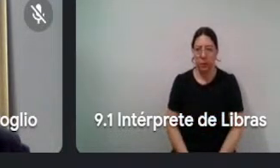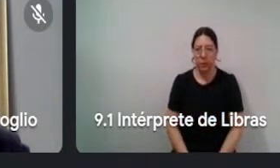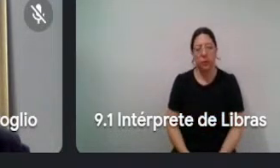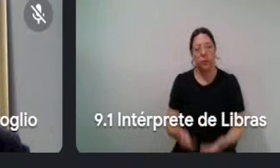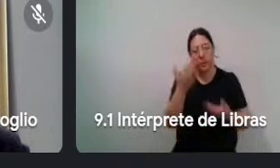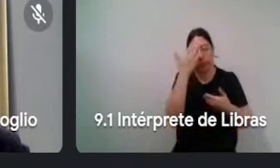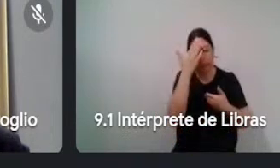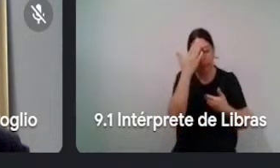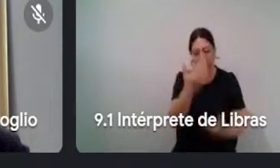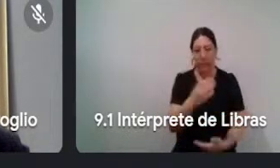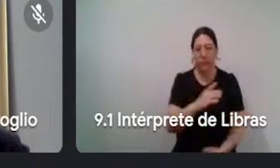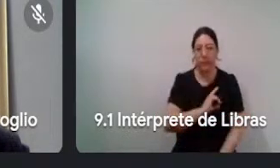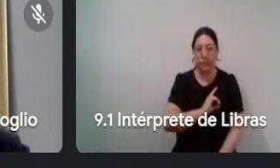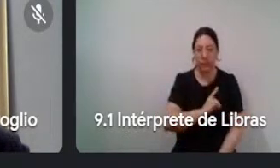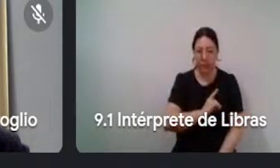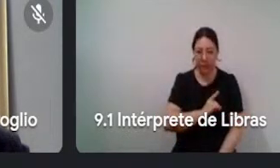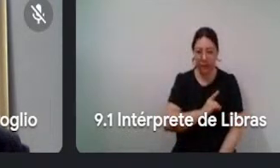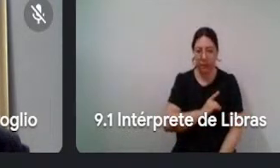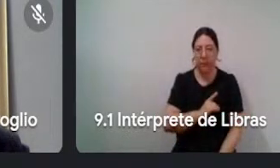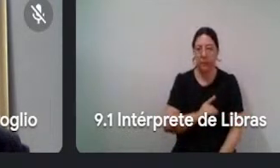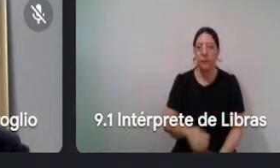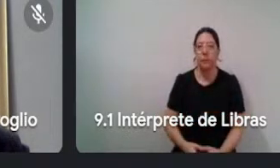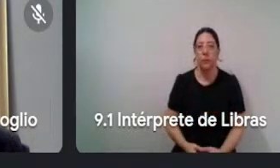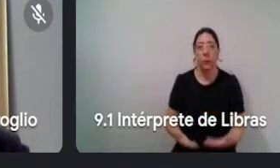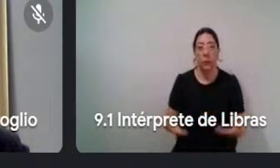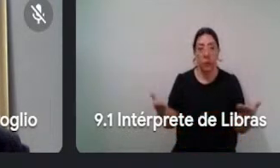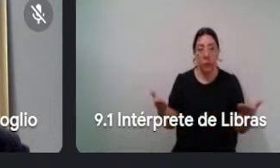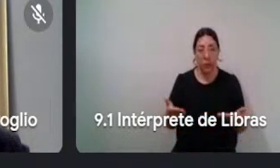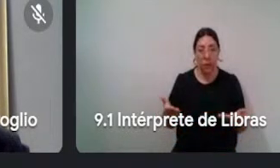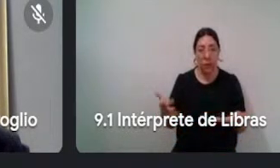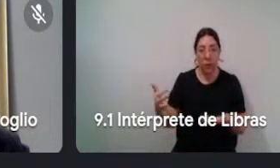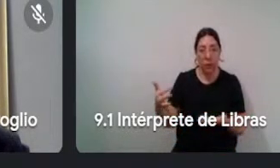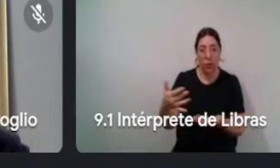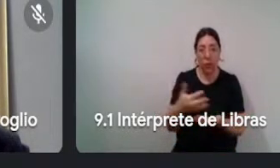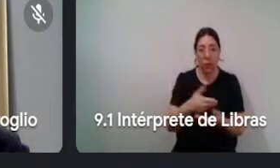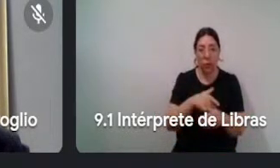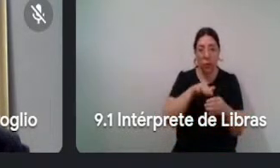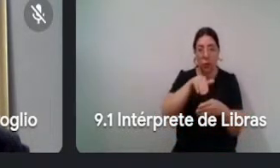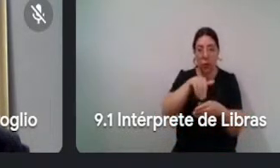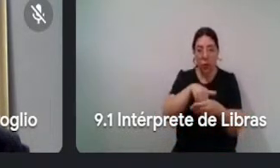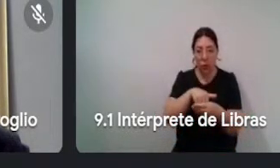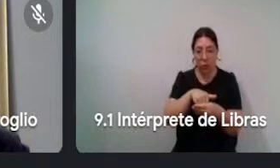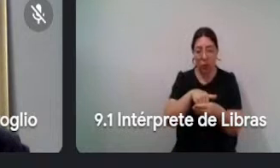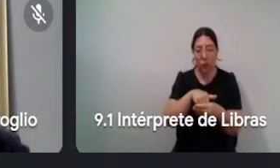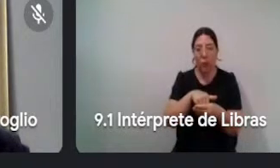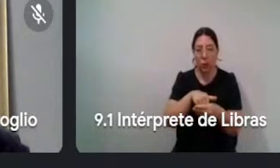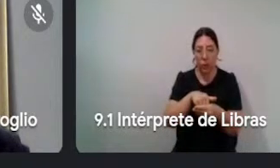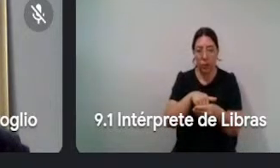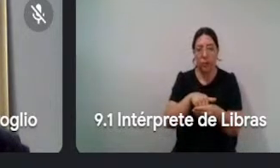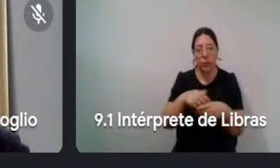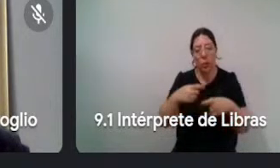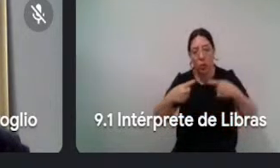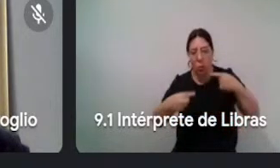Obrigado, desembargador Lamounier. Então, em votação, item número 1 da pauta. Em discussão e votação.